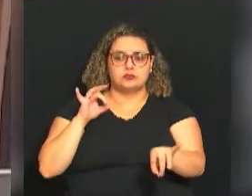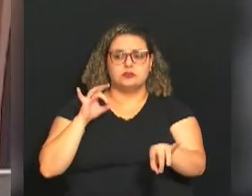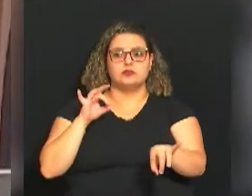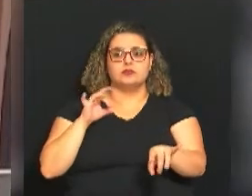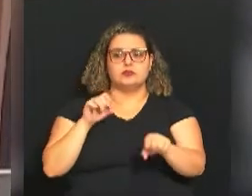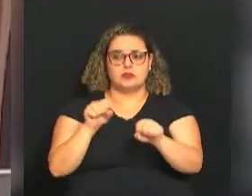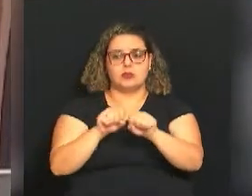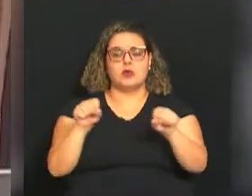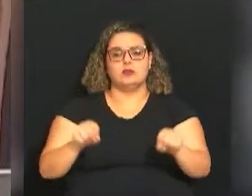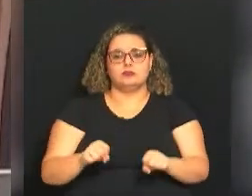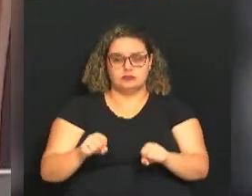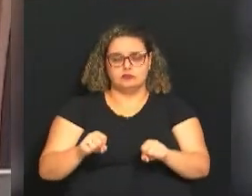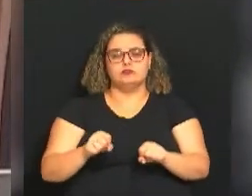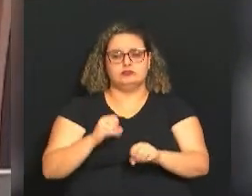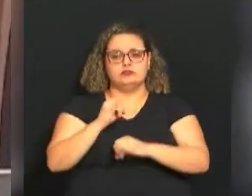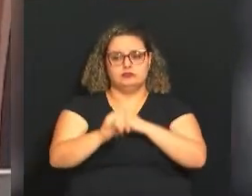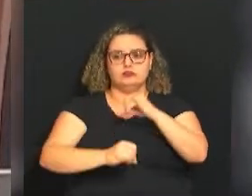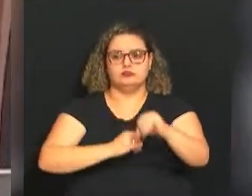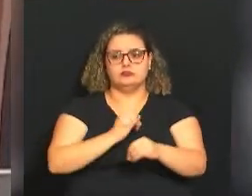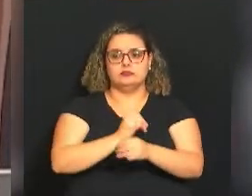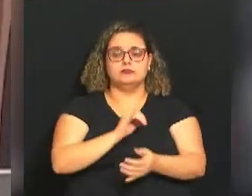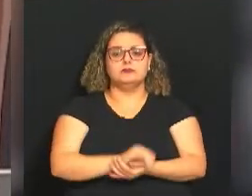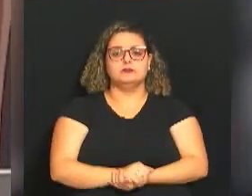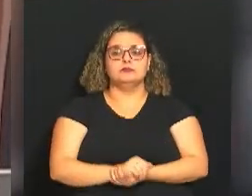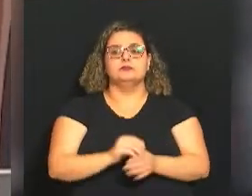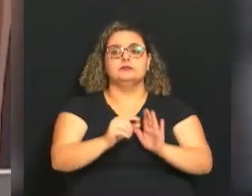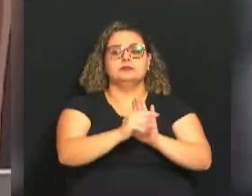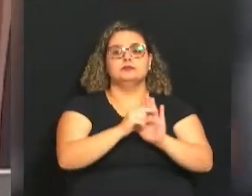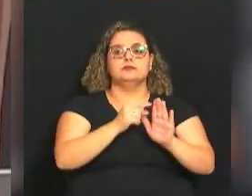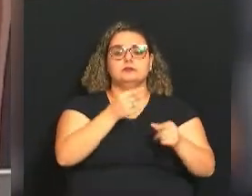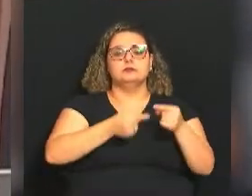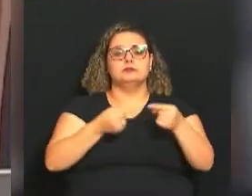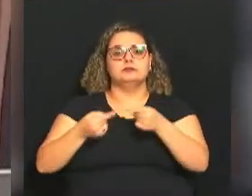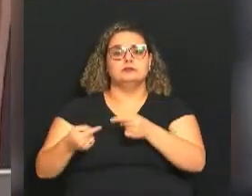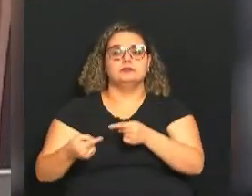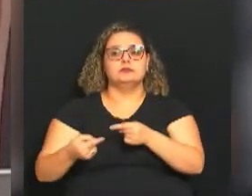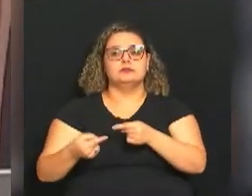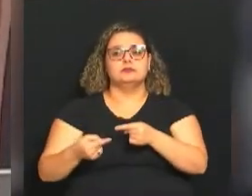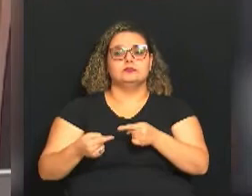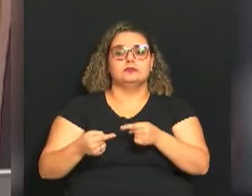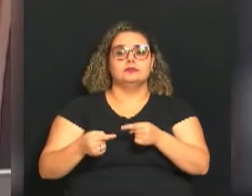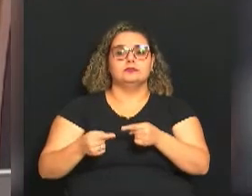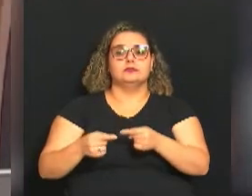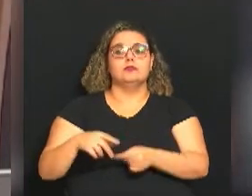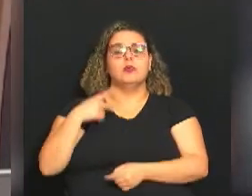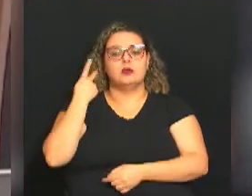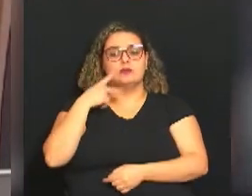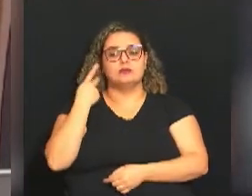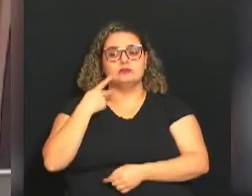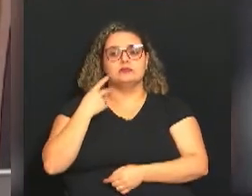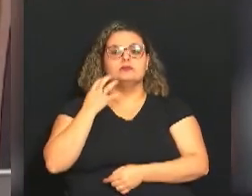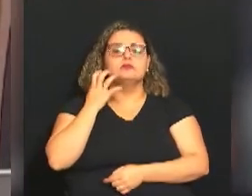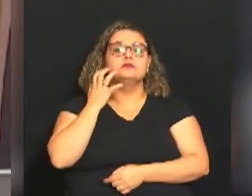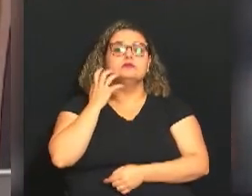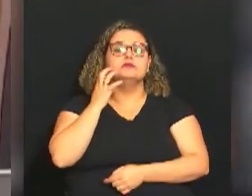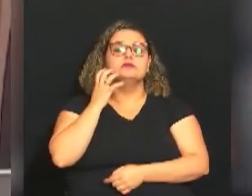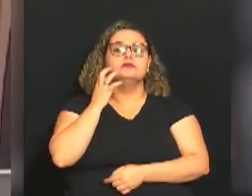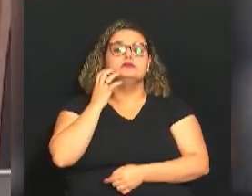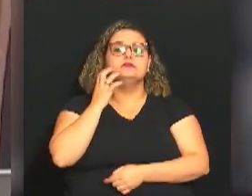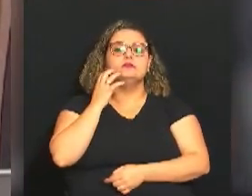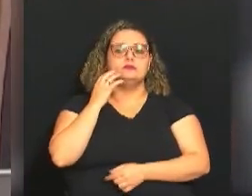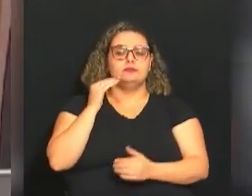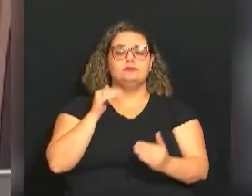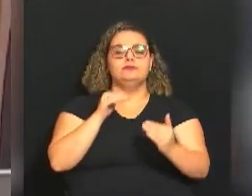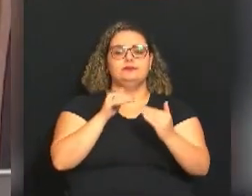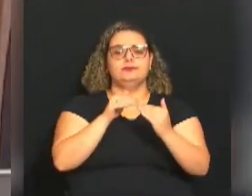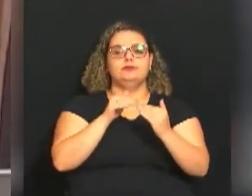de deliberação remota. Item 1, discussão e votação do parecer exarado pelo nobre vereador Igor Diego, que é favorável